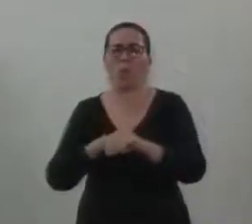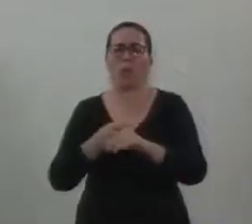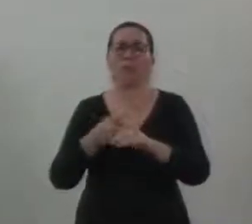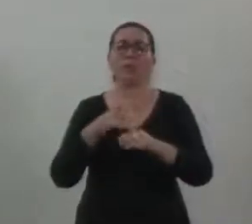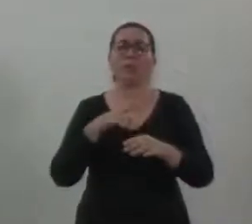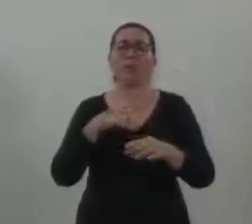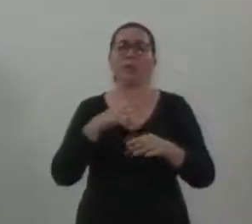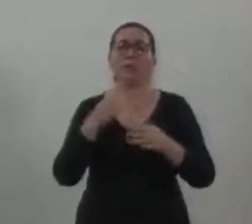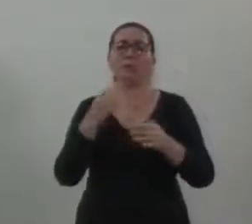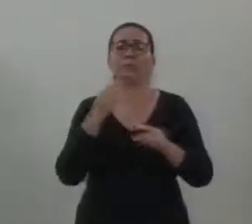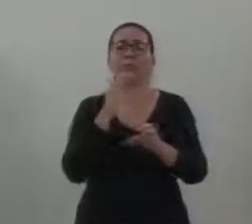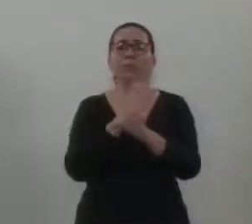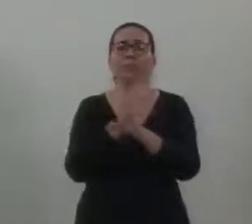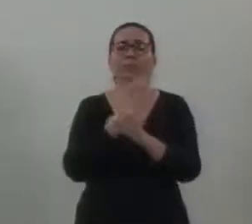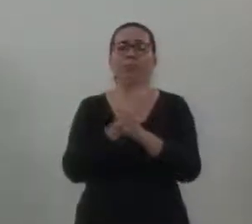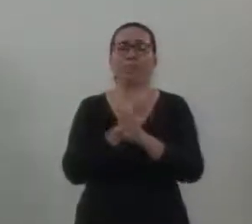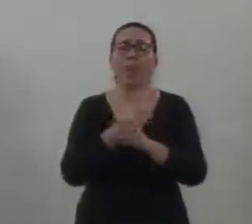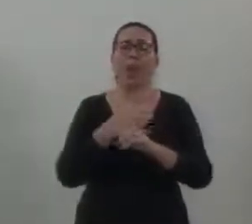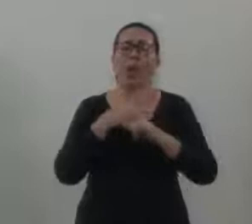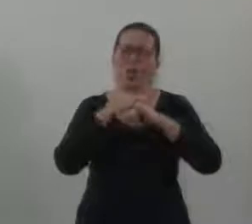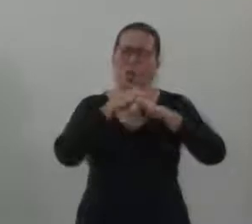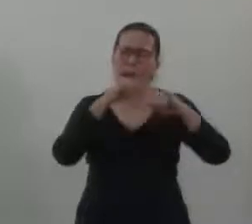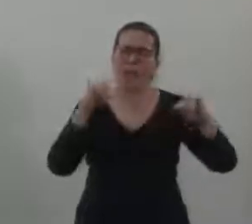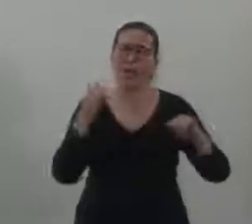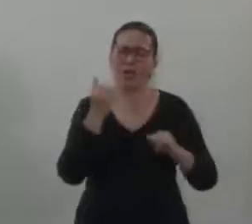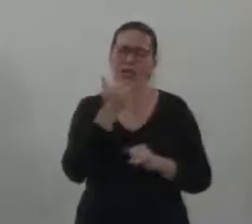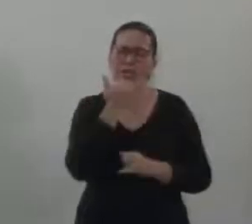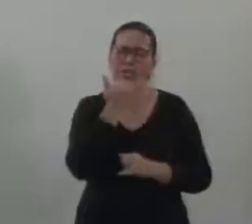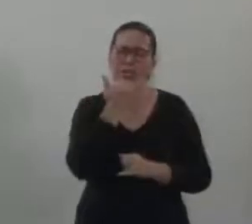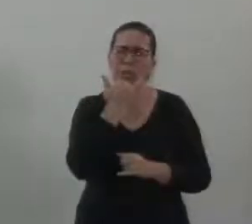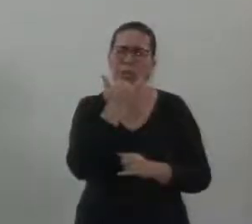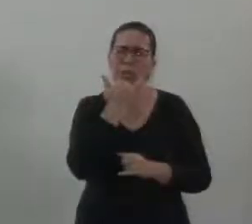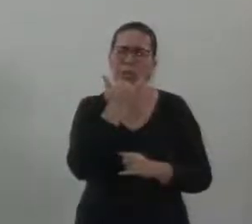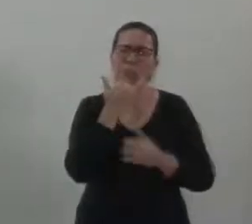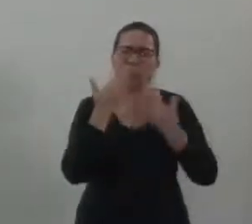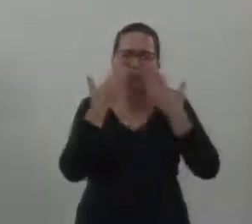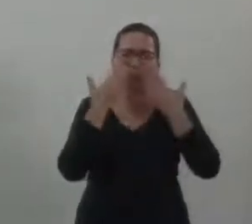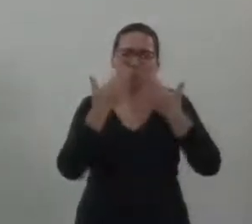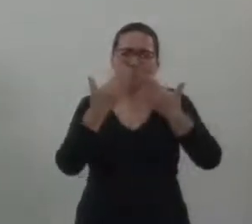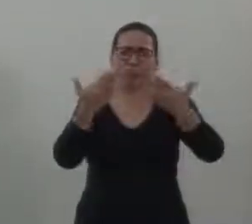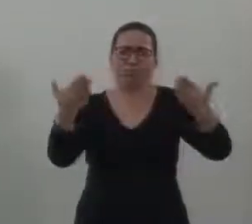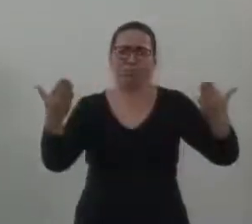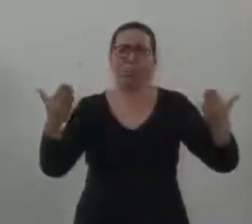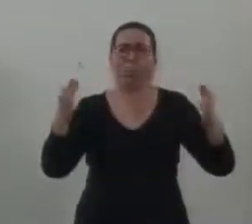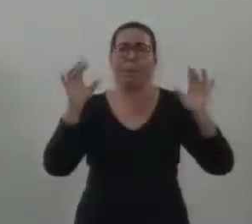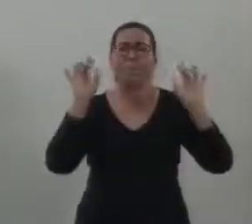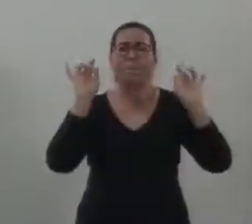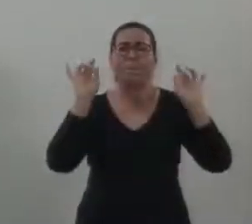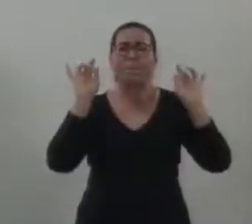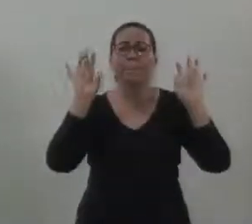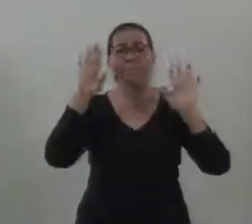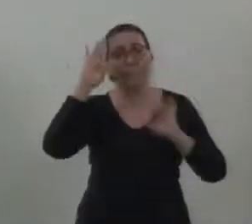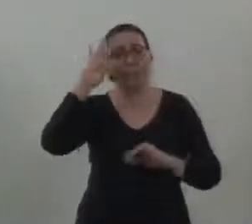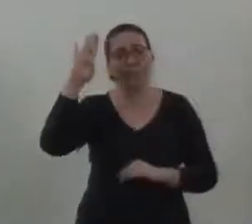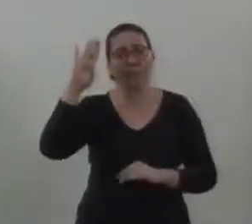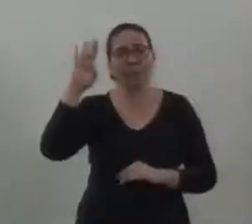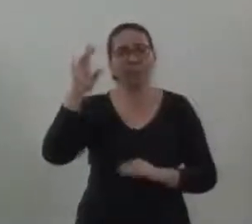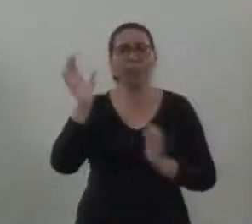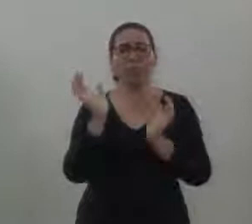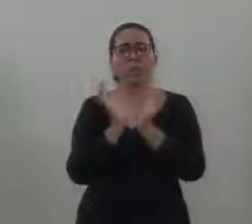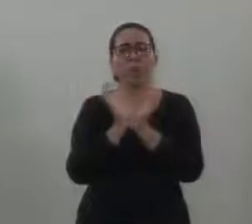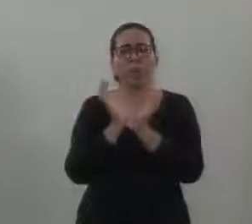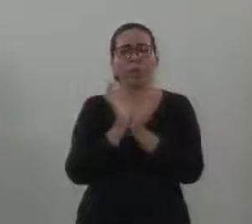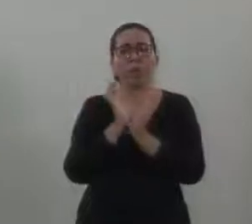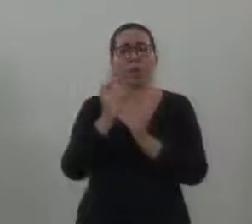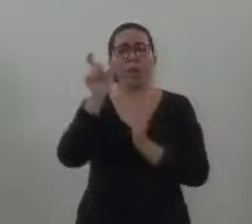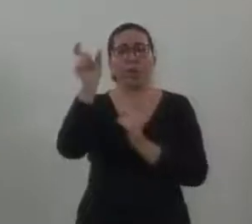um erro de comunicação. Então, o que eu peço as minhas desculpas, né, publicamente, principalmente ao Conselho Municipal dos Direitos